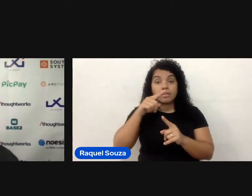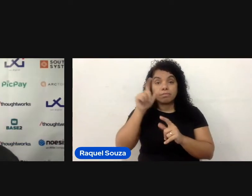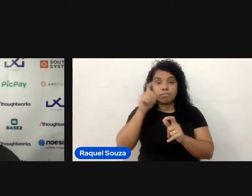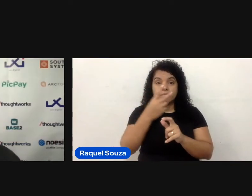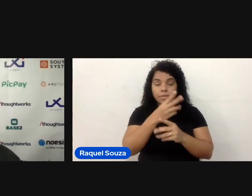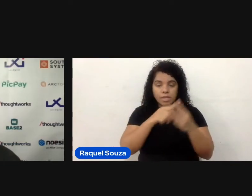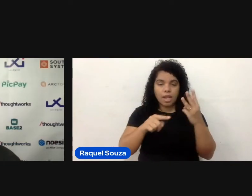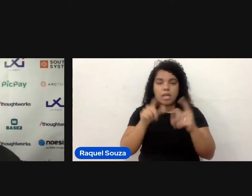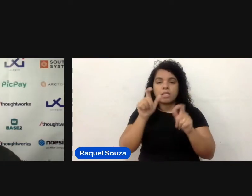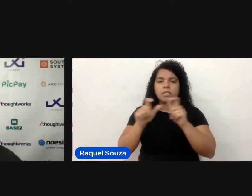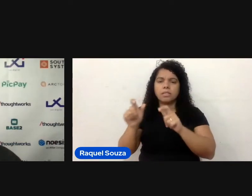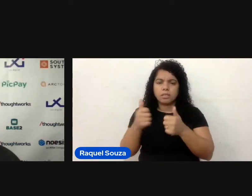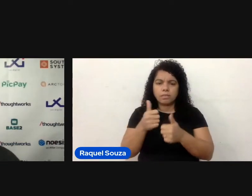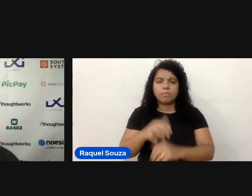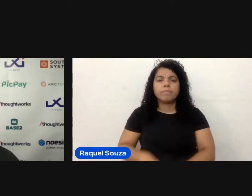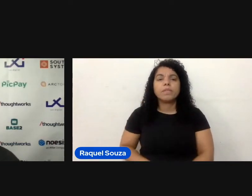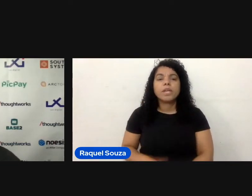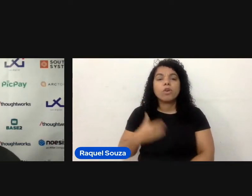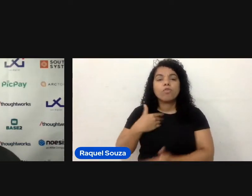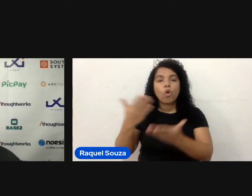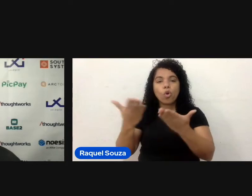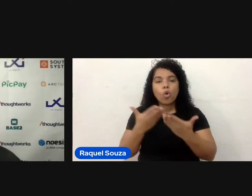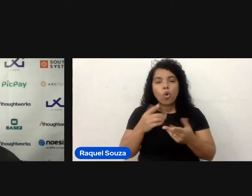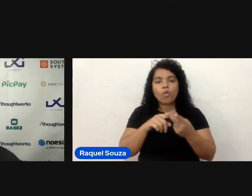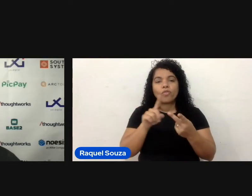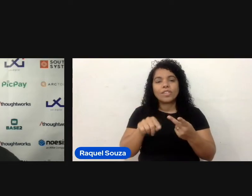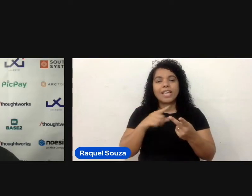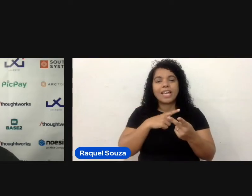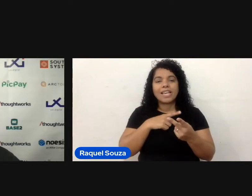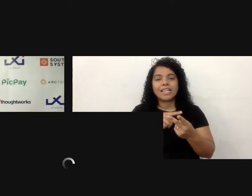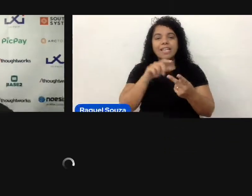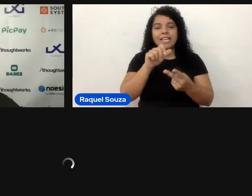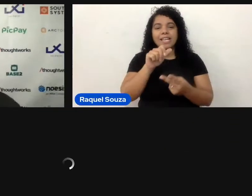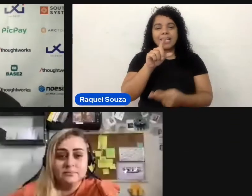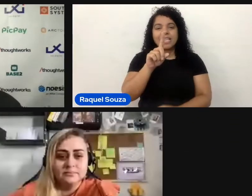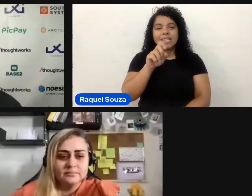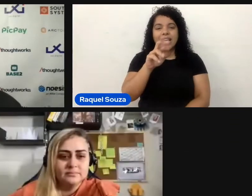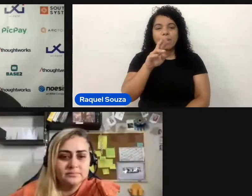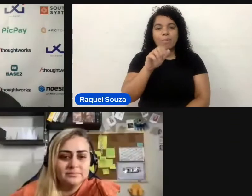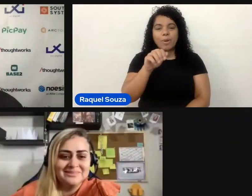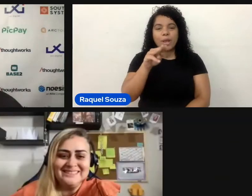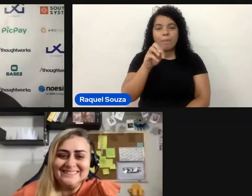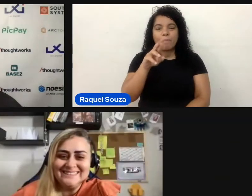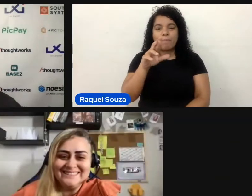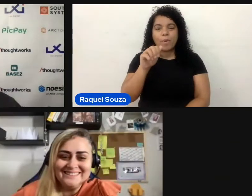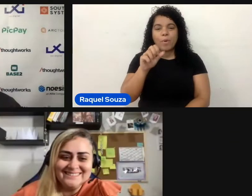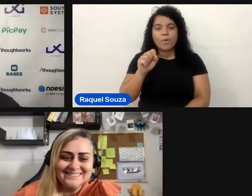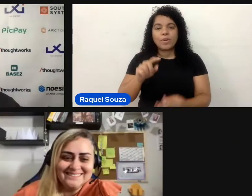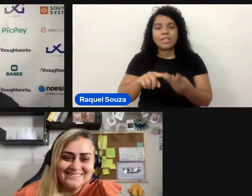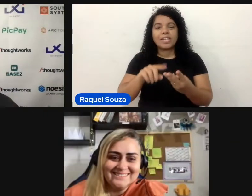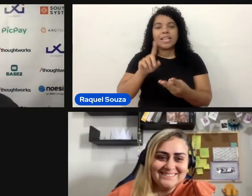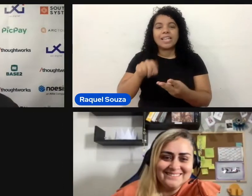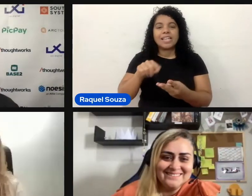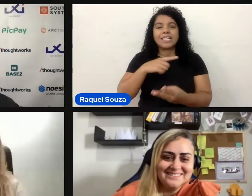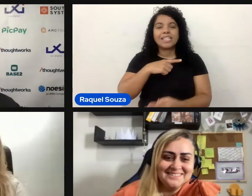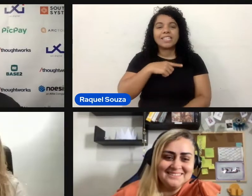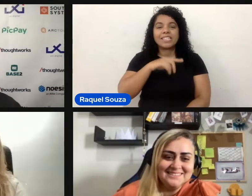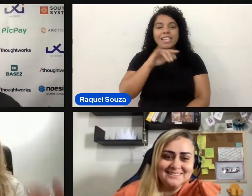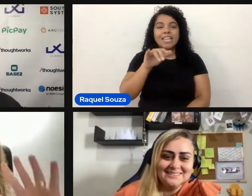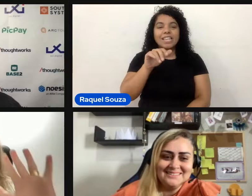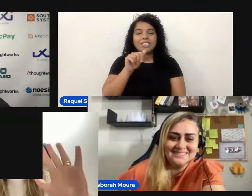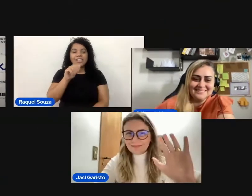3 pessoas. Eu vou convidar aqui para o palco a Débora Moura, a Jaci Cleide e a Regiane